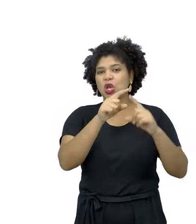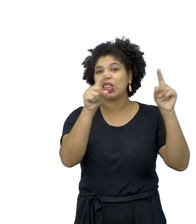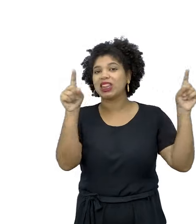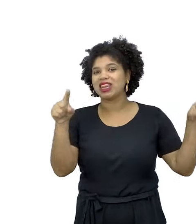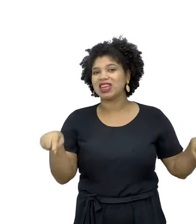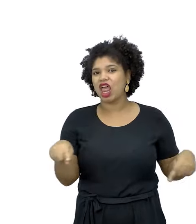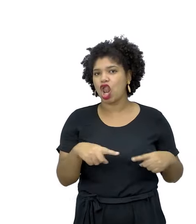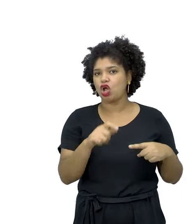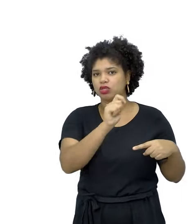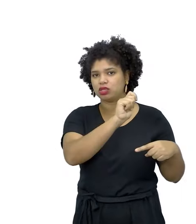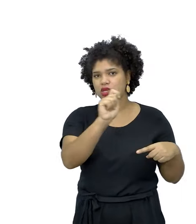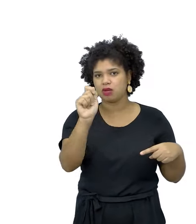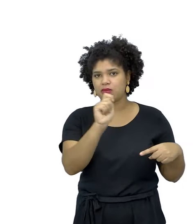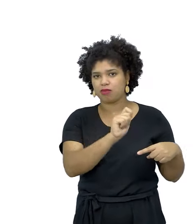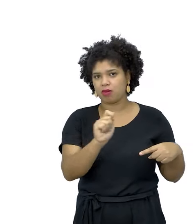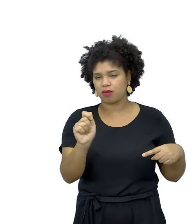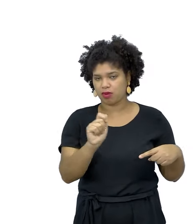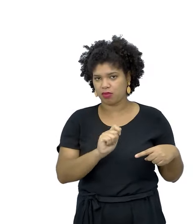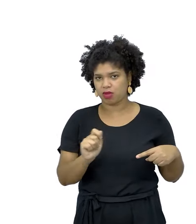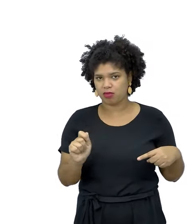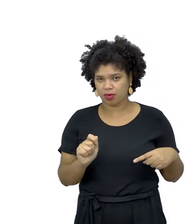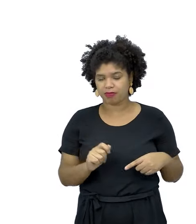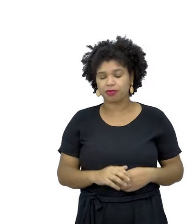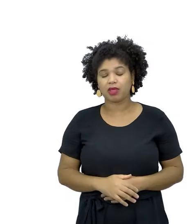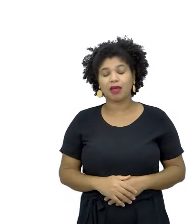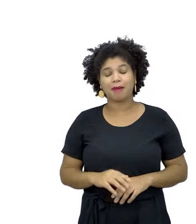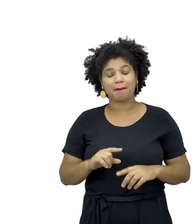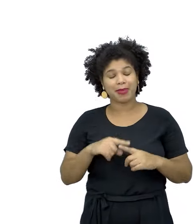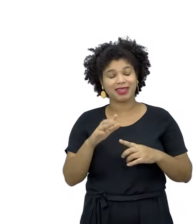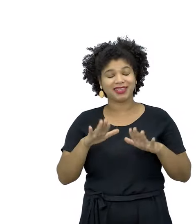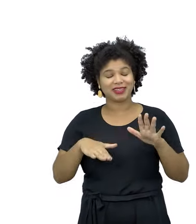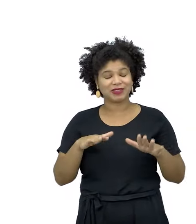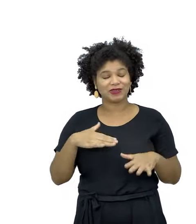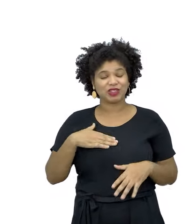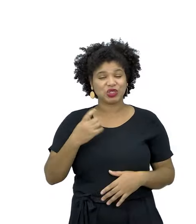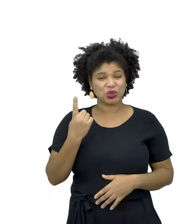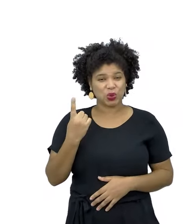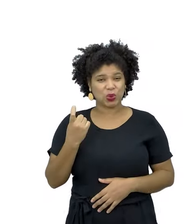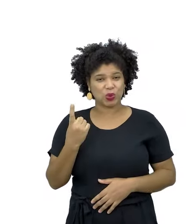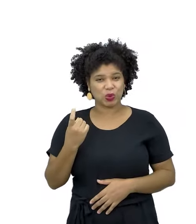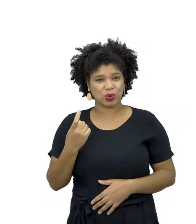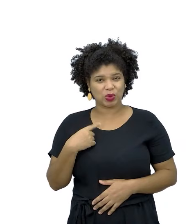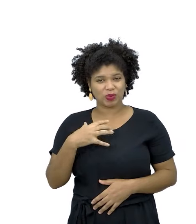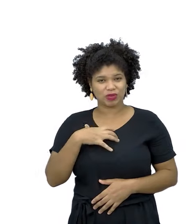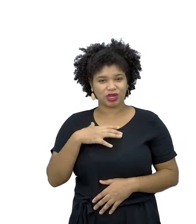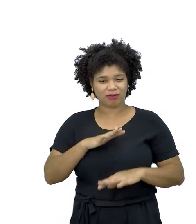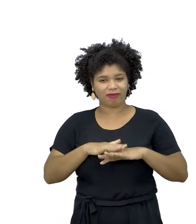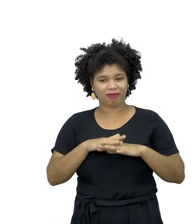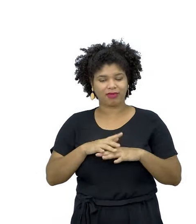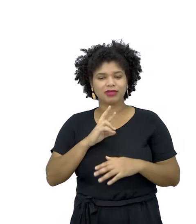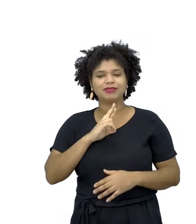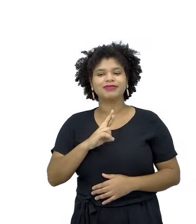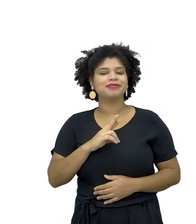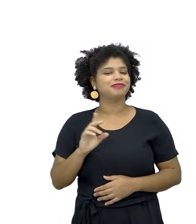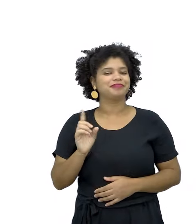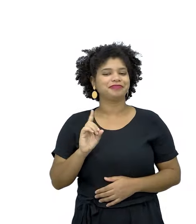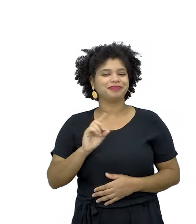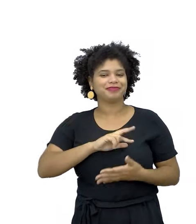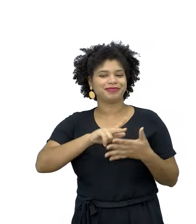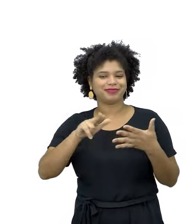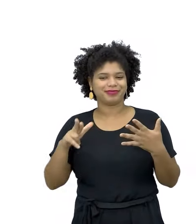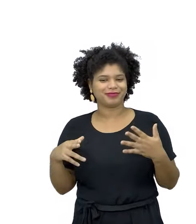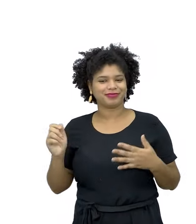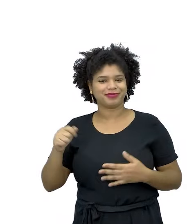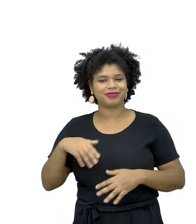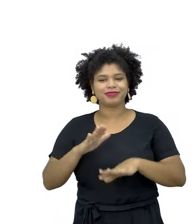trabalhar. Mas é importante que para um problema pode existir várias formas de você resolver, vários tipos de soluções possíveis. Então, é